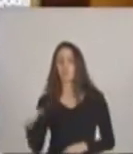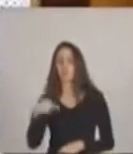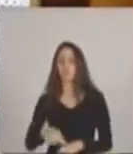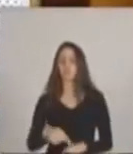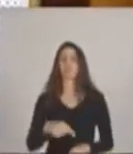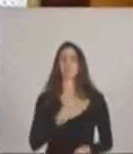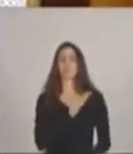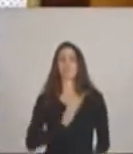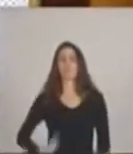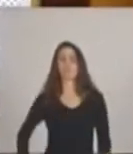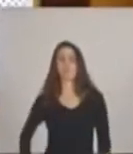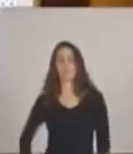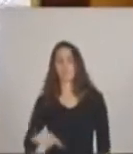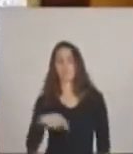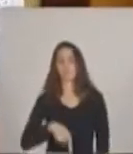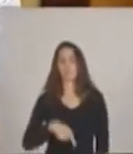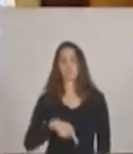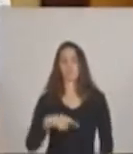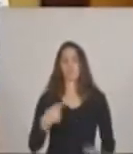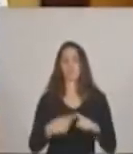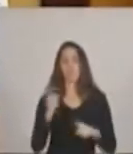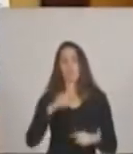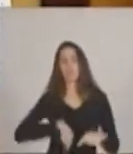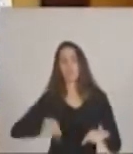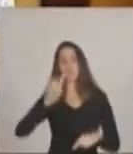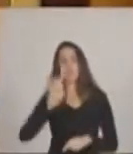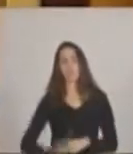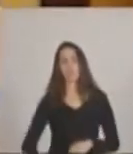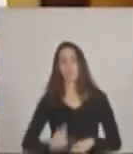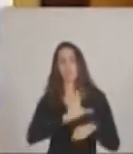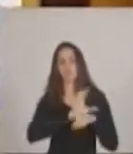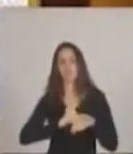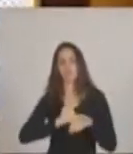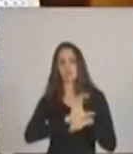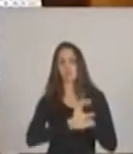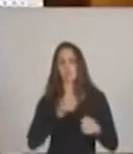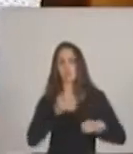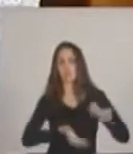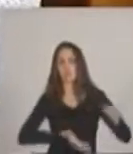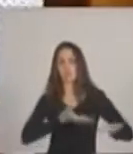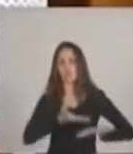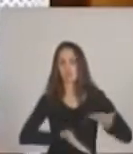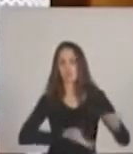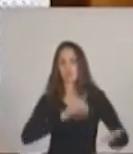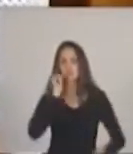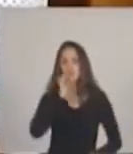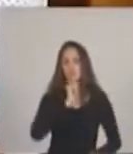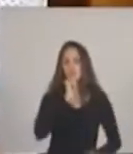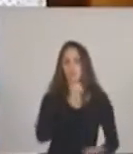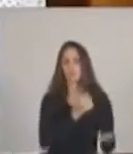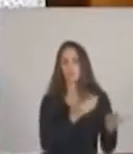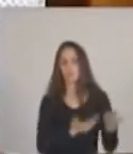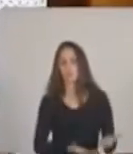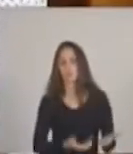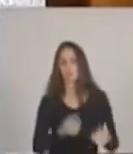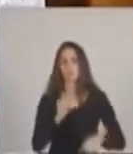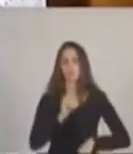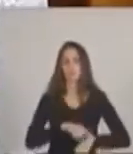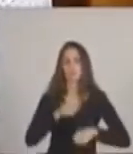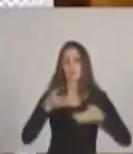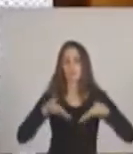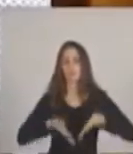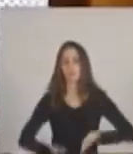Estado, já que é um direito constitucional o atendimento às mulheres é num parto humanizado,